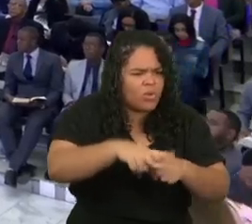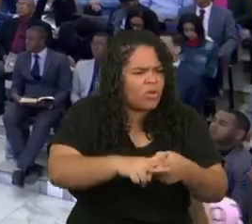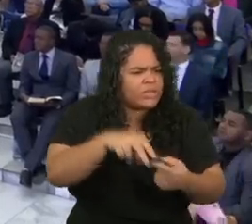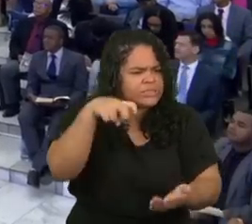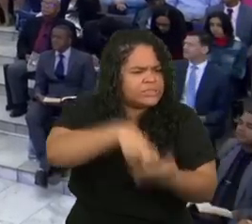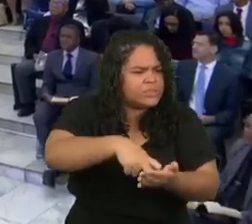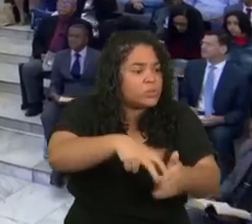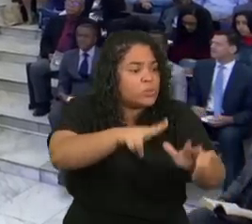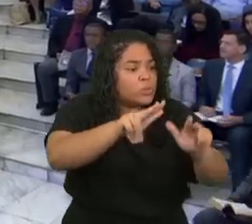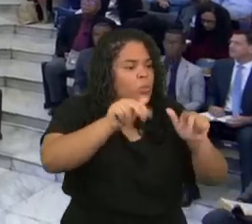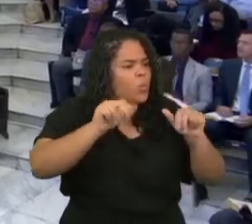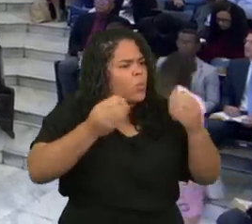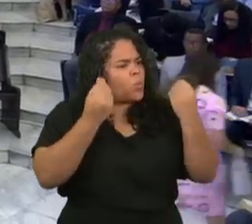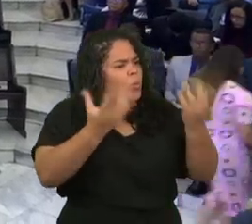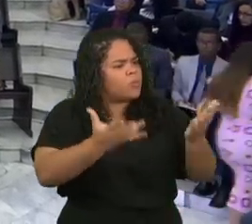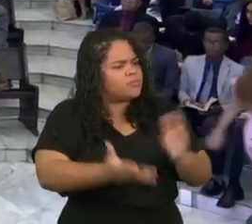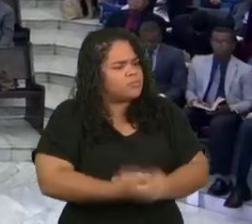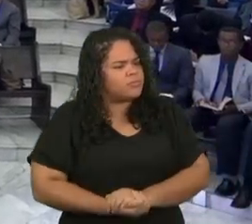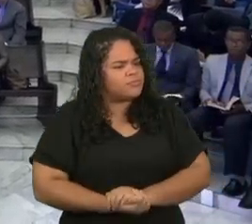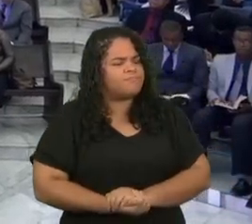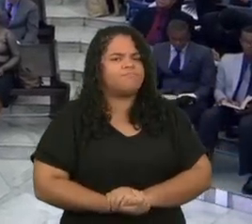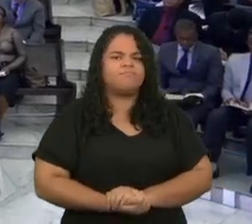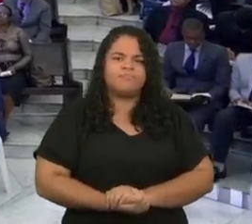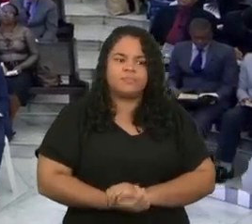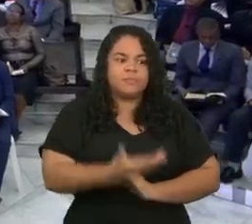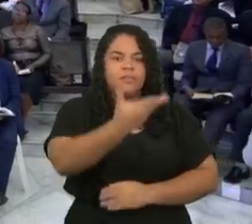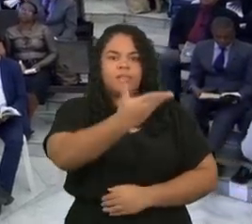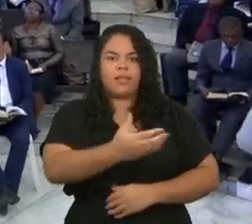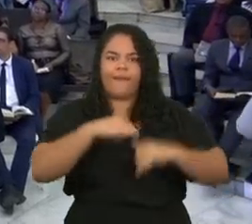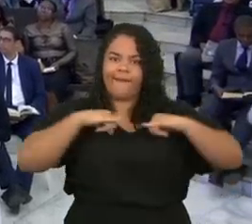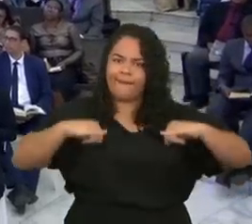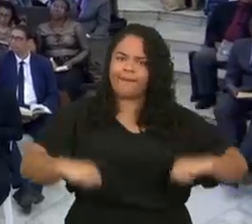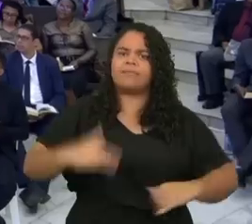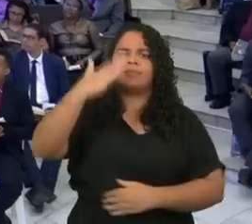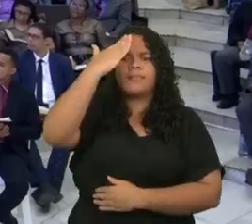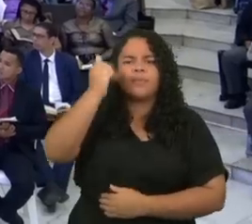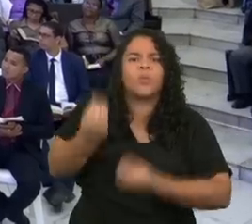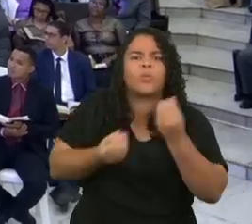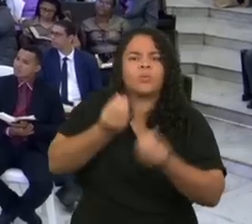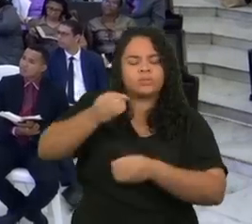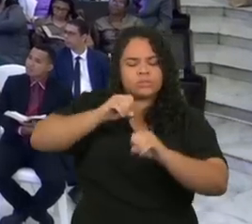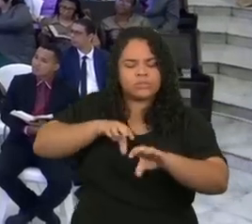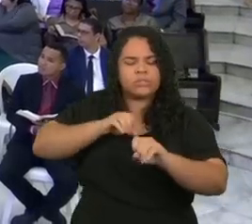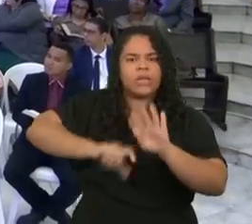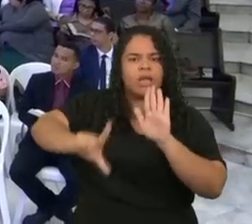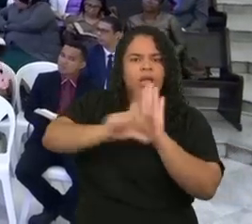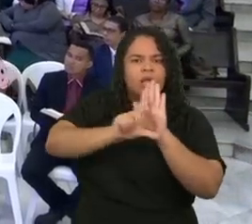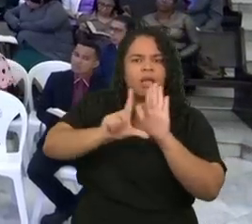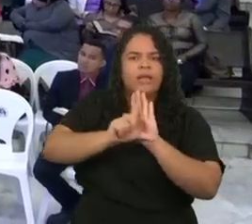os repreendeu aquele sacerdotes sabia o caminho que os seus filhos andava